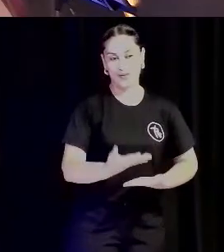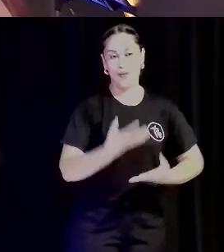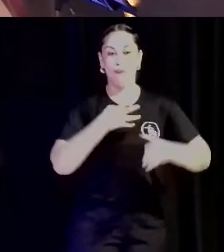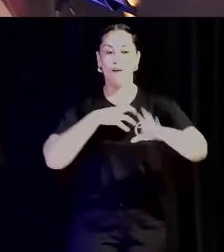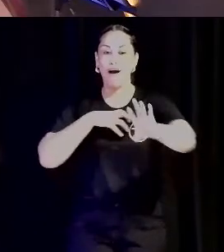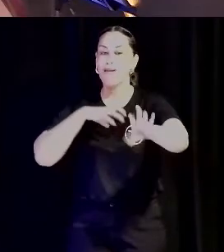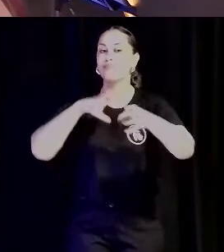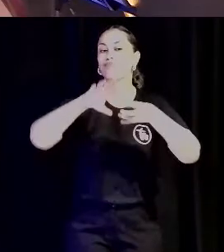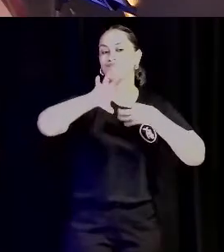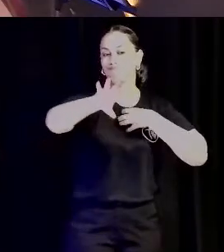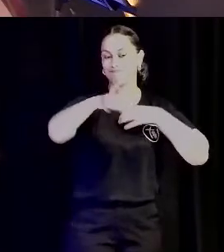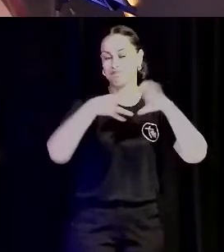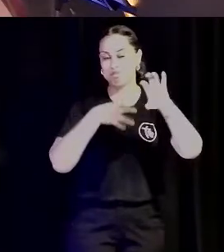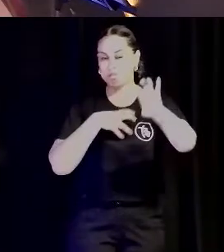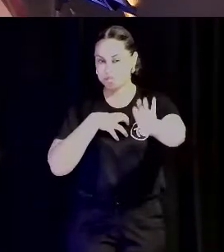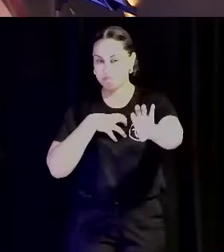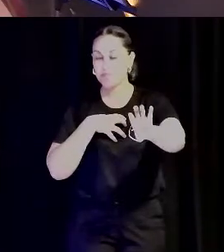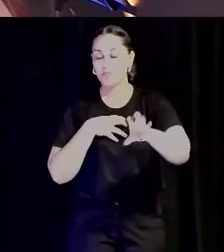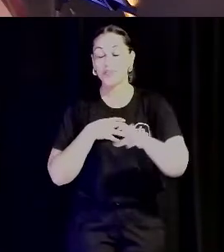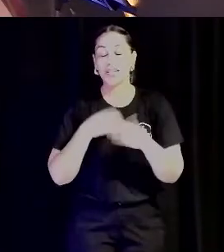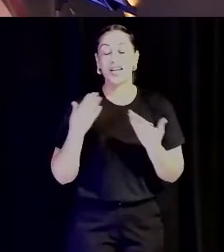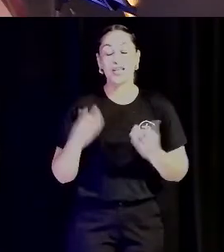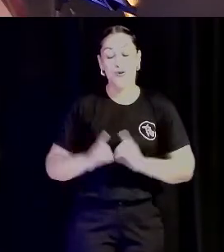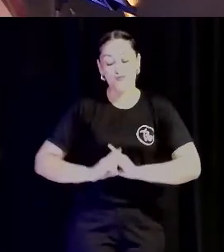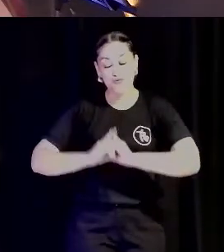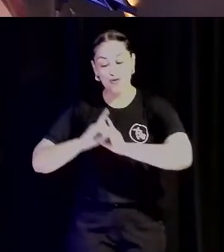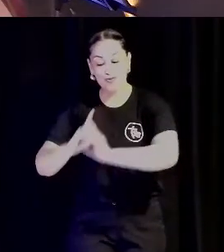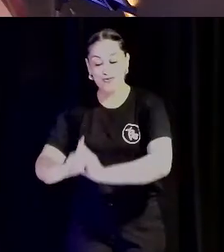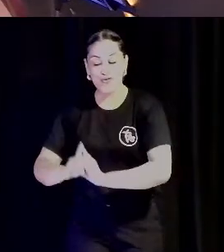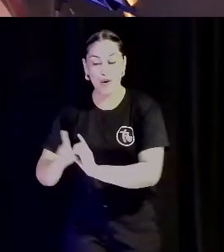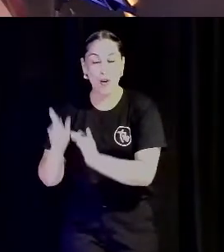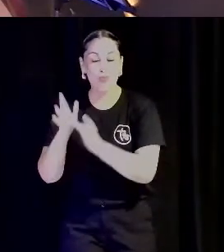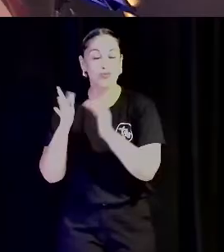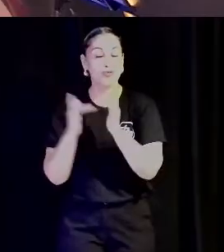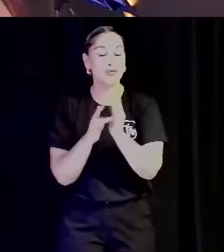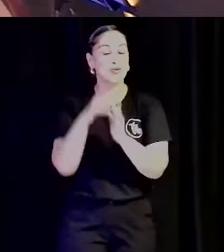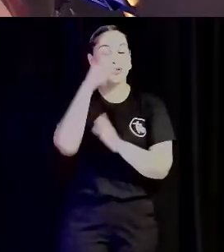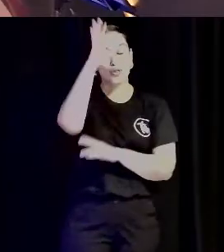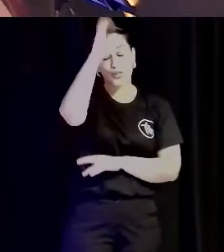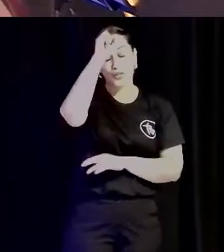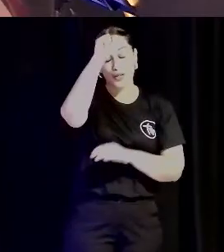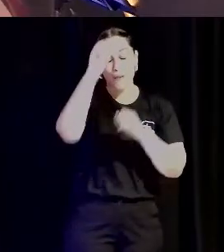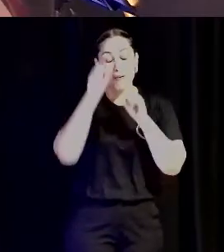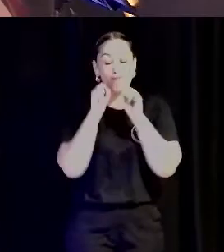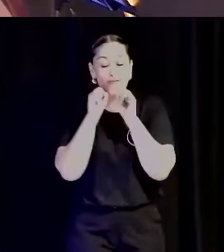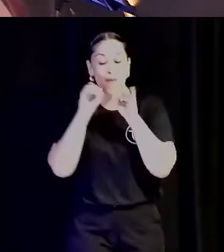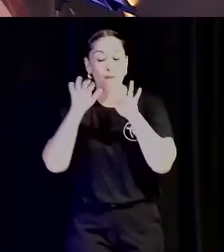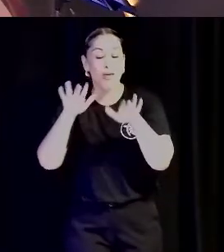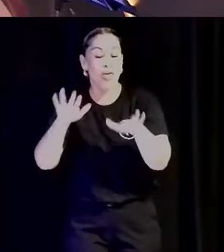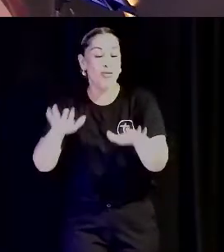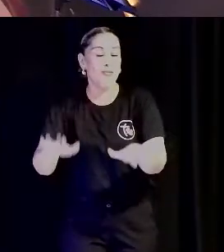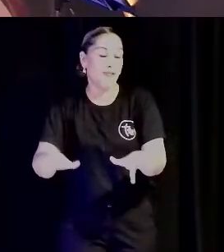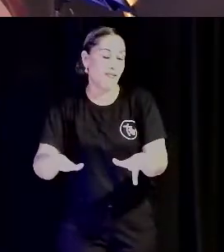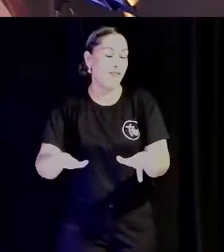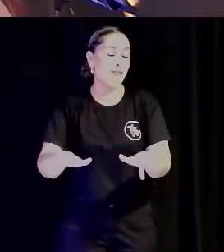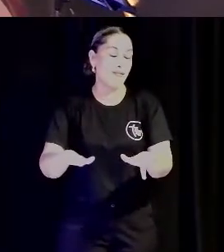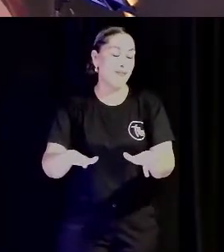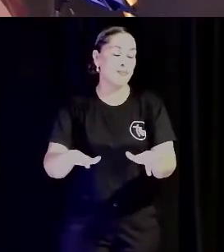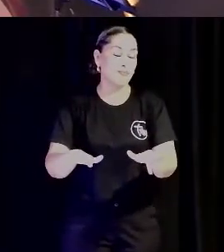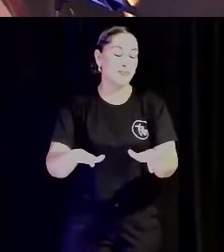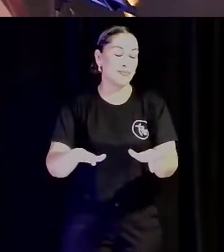repartir. Discípulos de Jesus aprendem a abençoar, aprendem